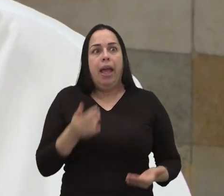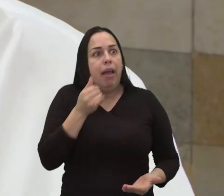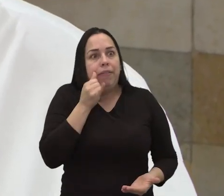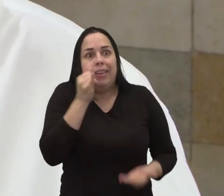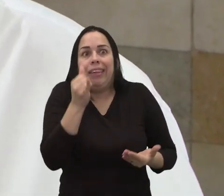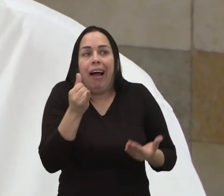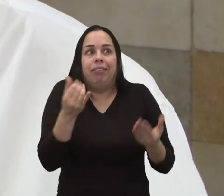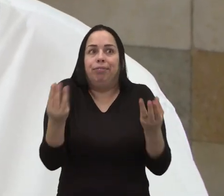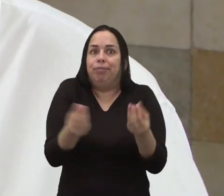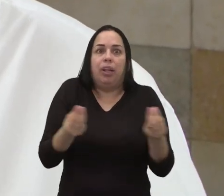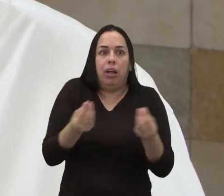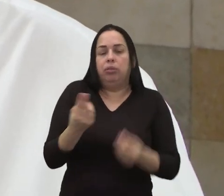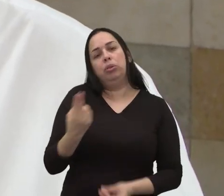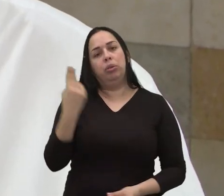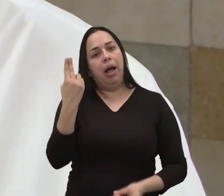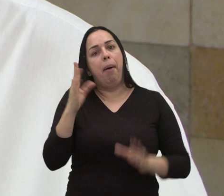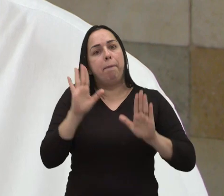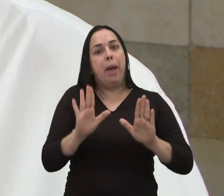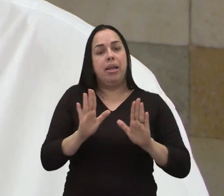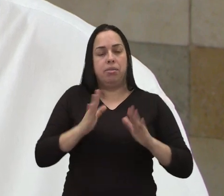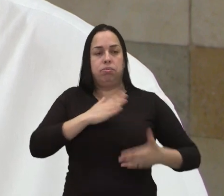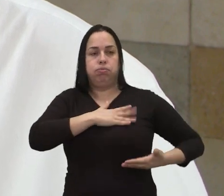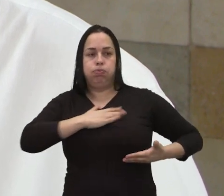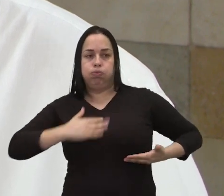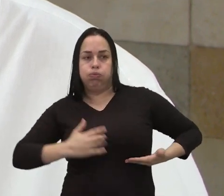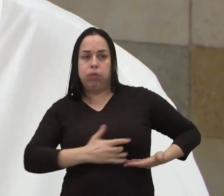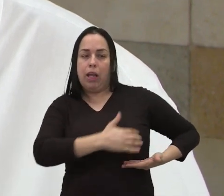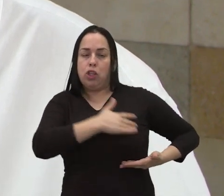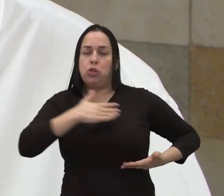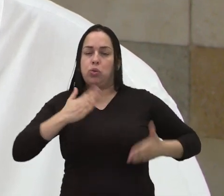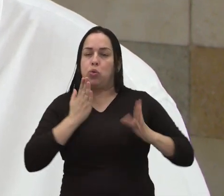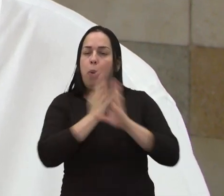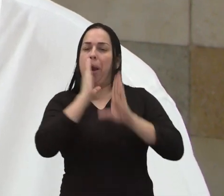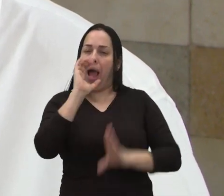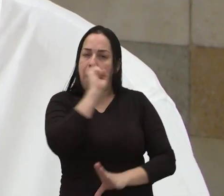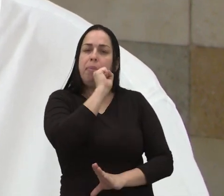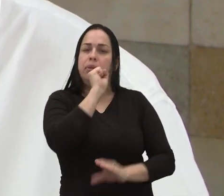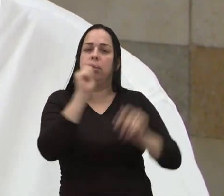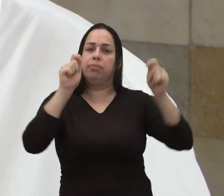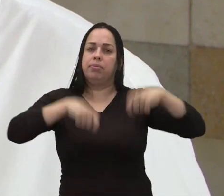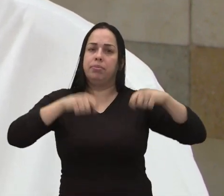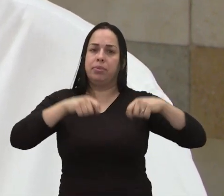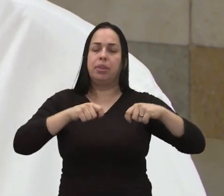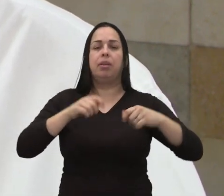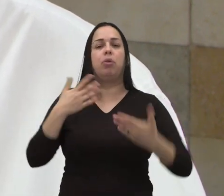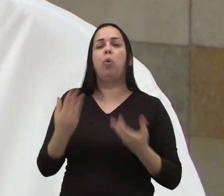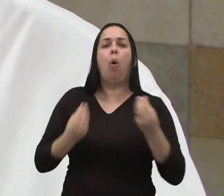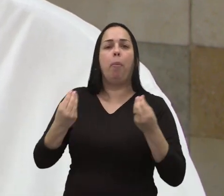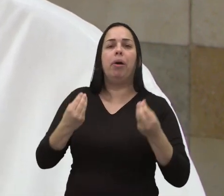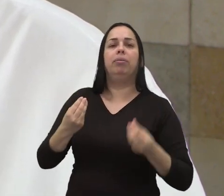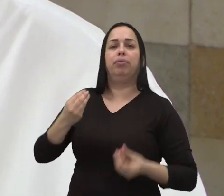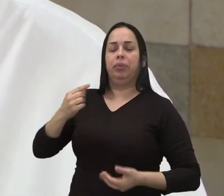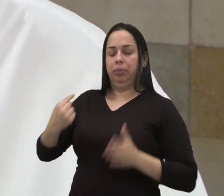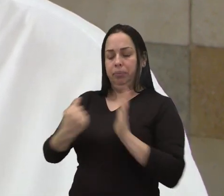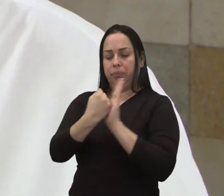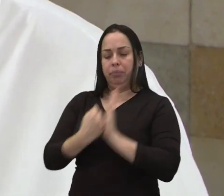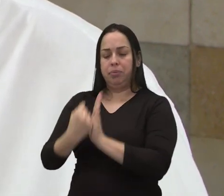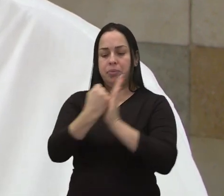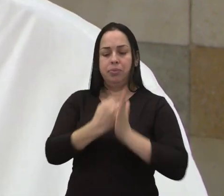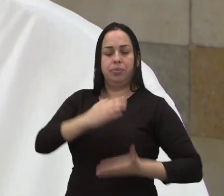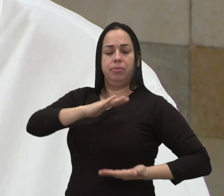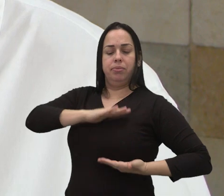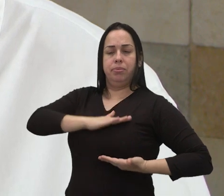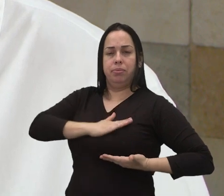uma prevenção do câncer de mama, né? E o que a gente consegue fazer é um diagnóstico mais precoce possível. E isso é dado pelo exame de